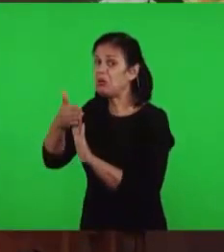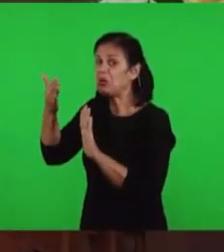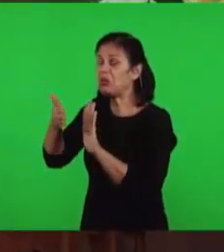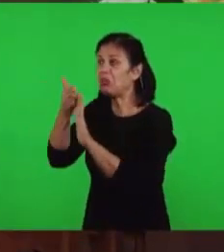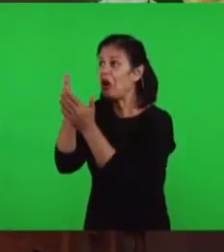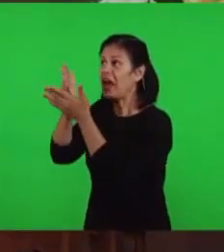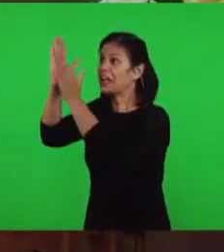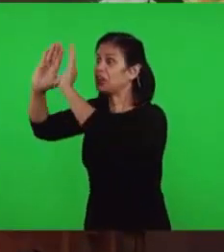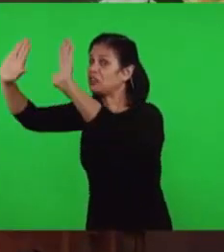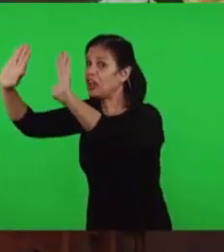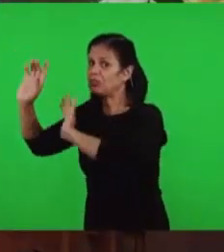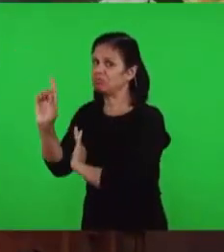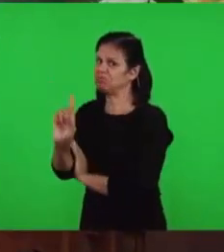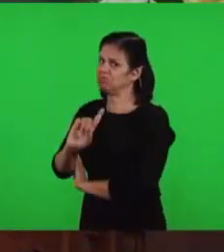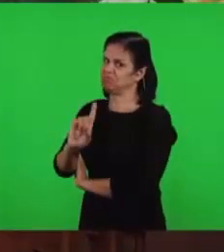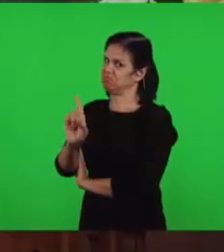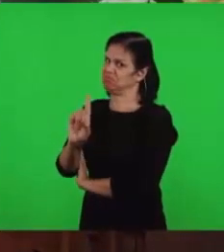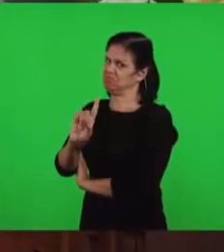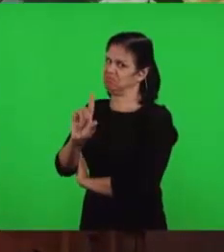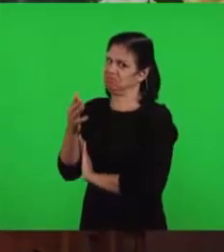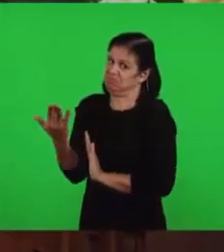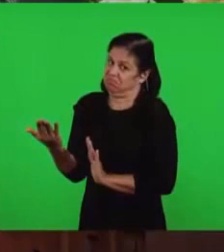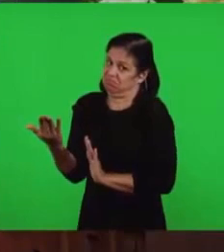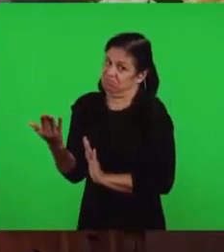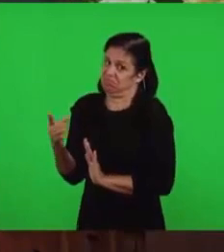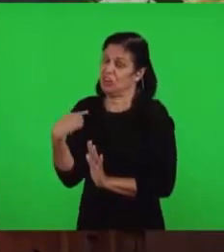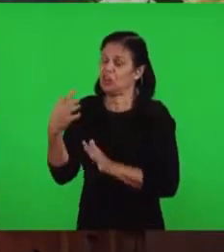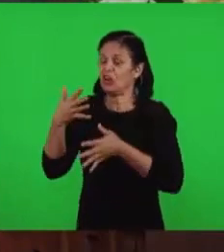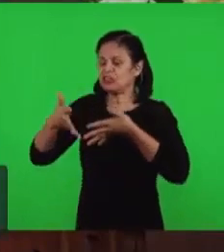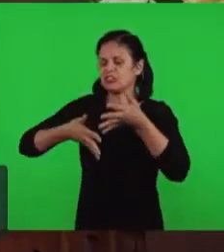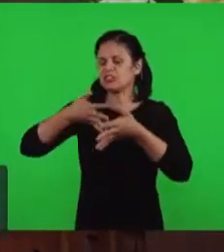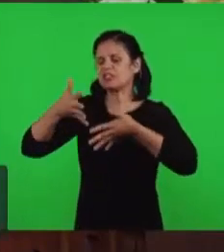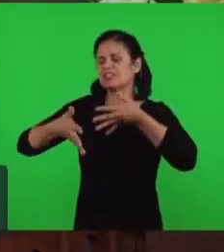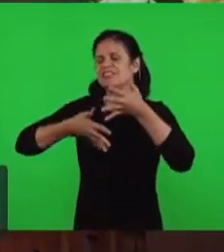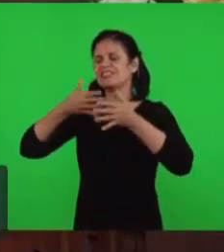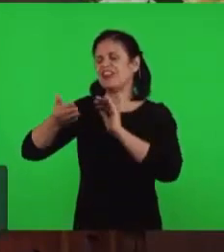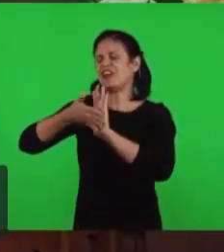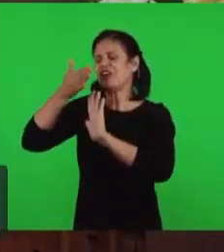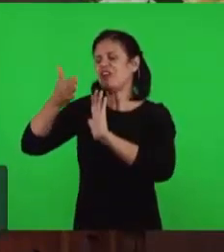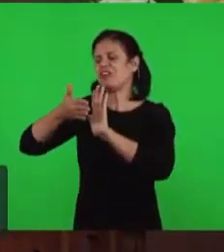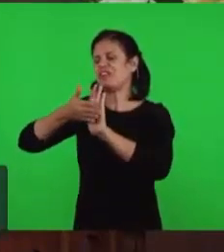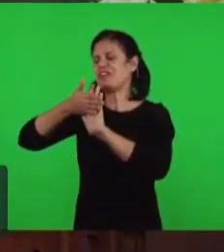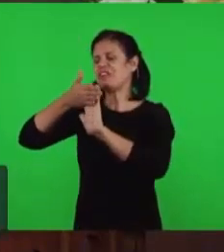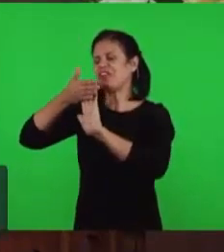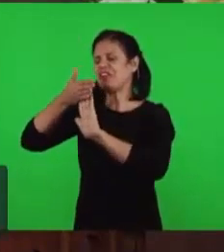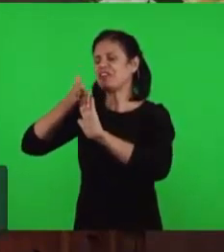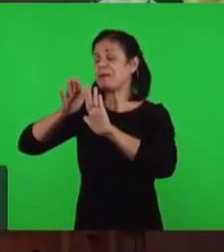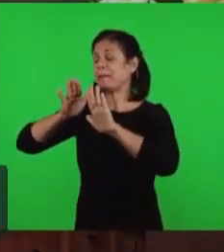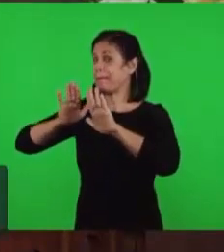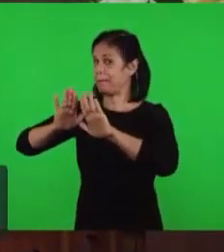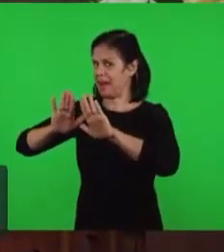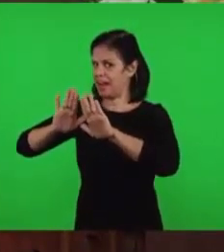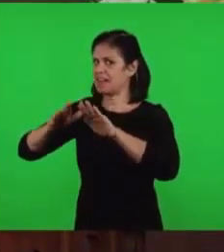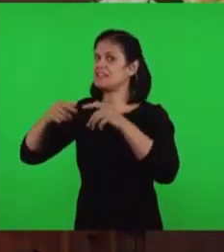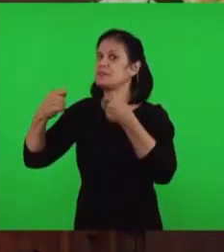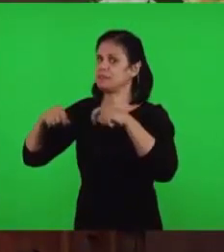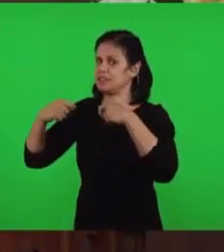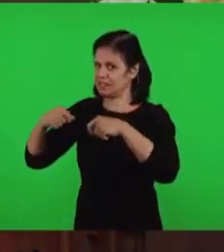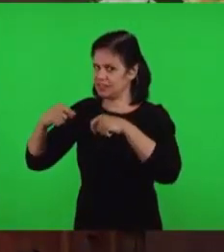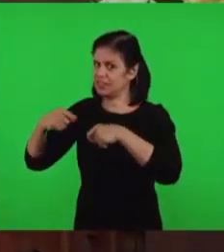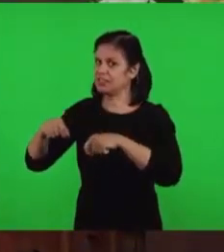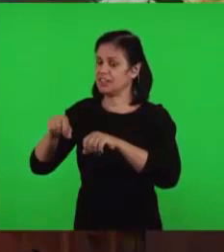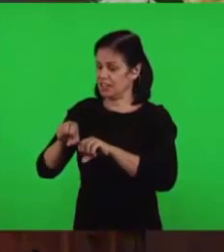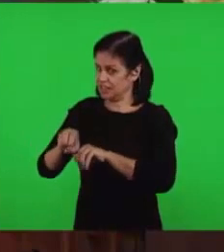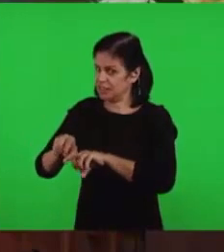a eternidade nós cantamos são atos exteriores por isso nós temos a preocupação de orientar os